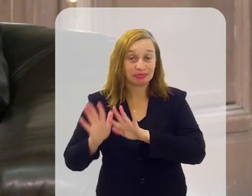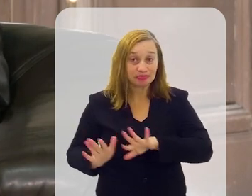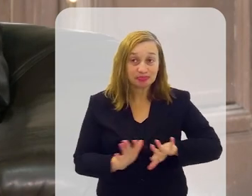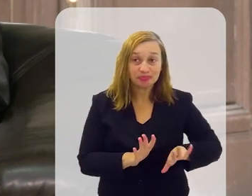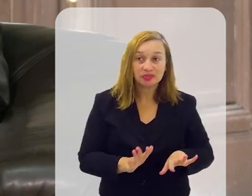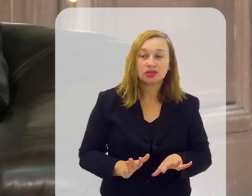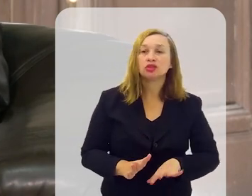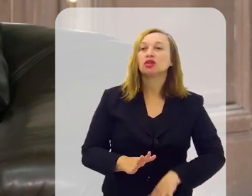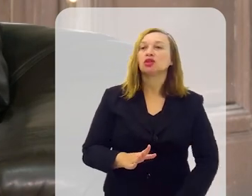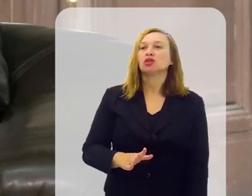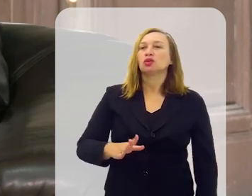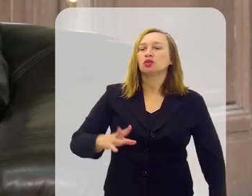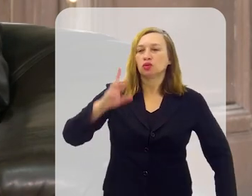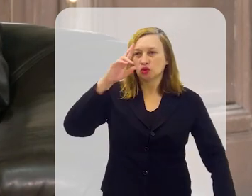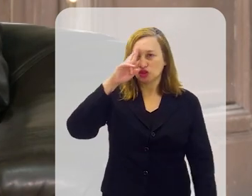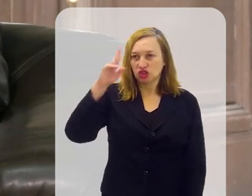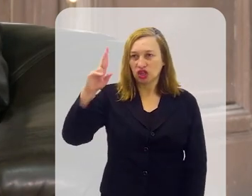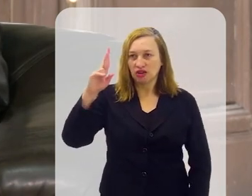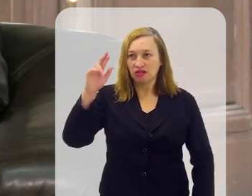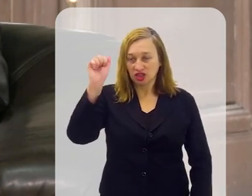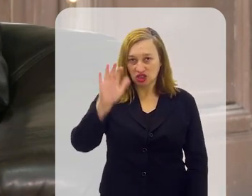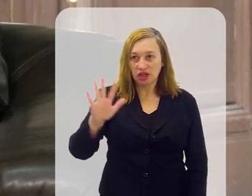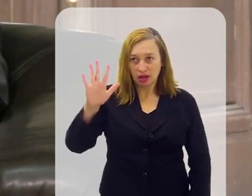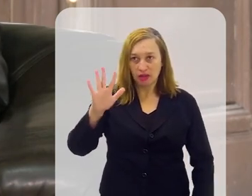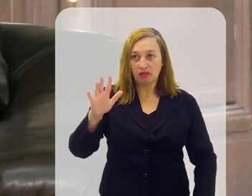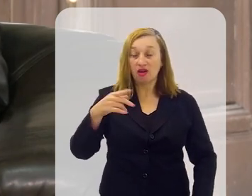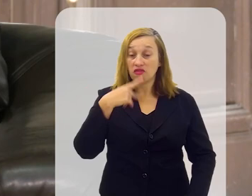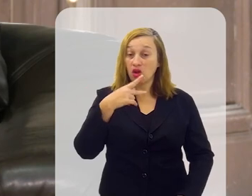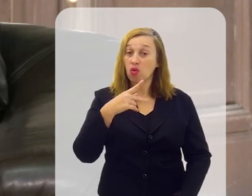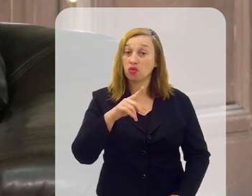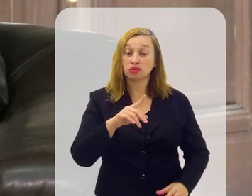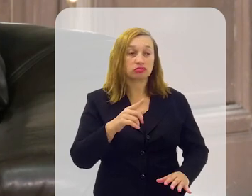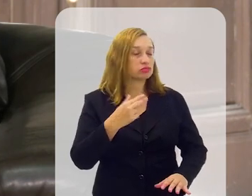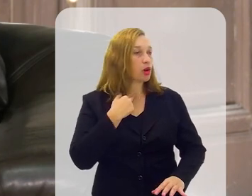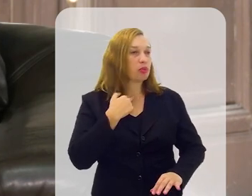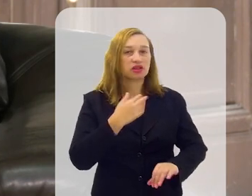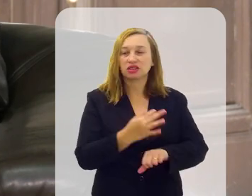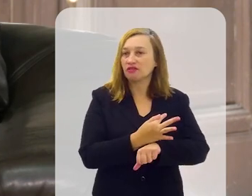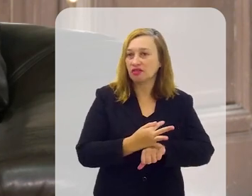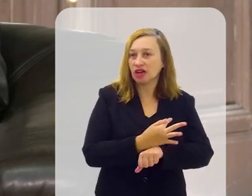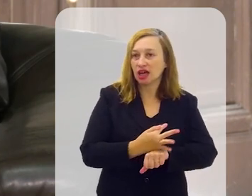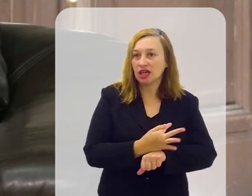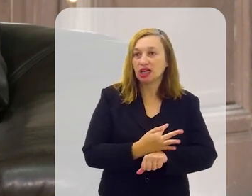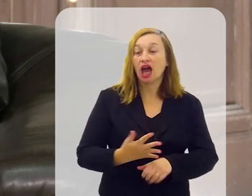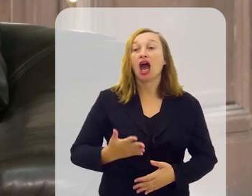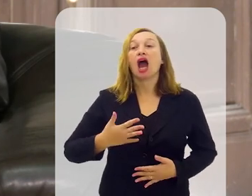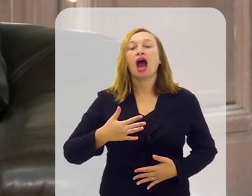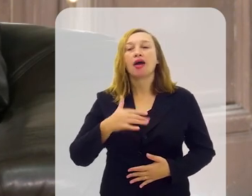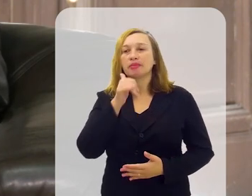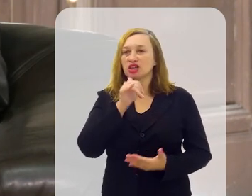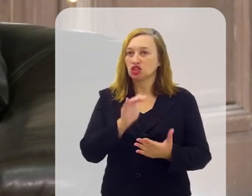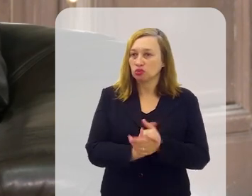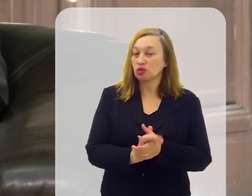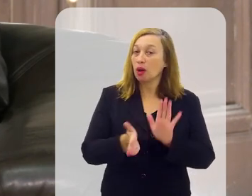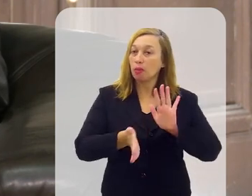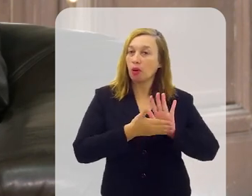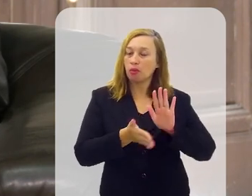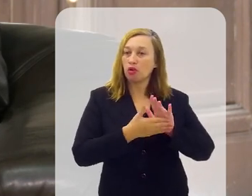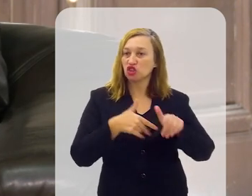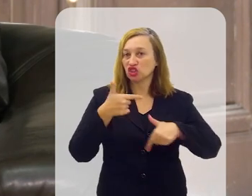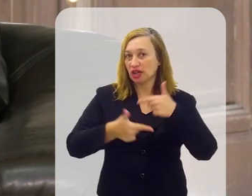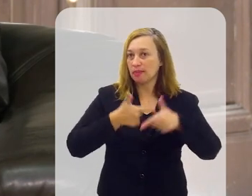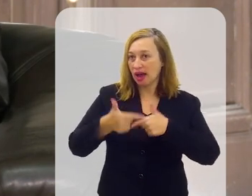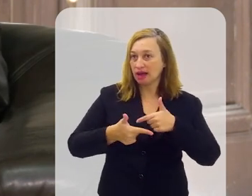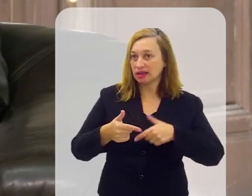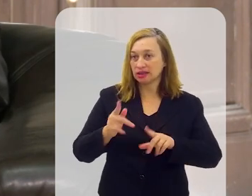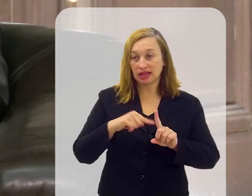nada. O comandante geral deixou esse decreto que não poderia tirar nada. E minha esposa recebeu uma proposta lá fora e estava